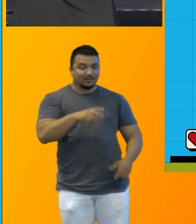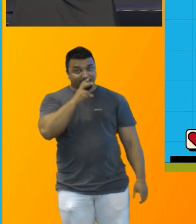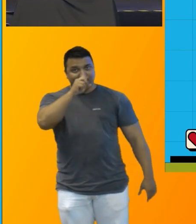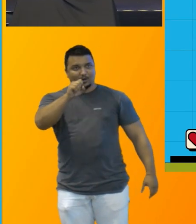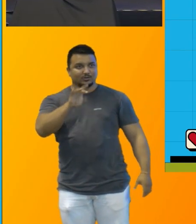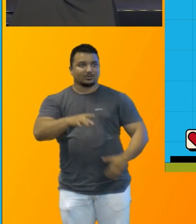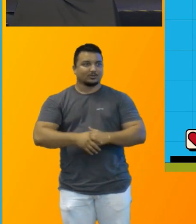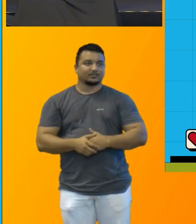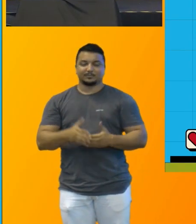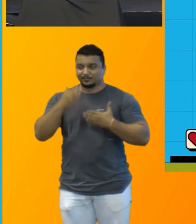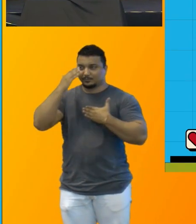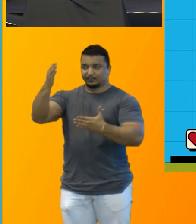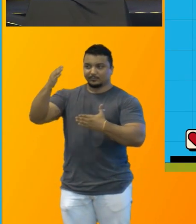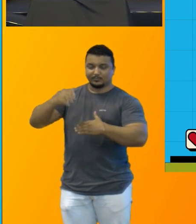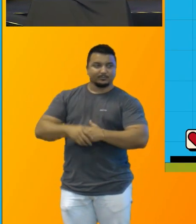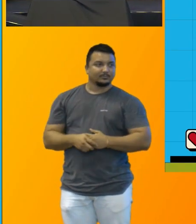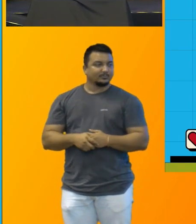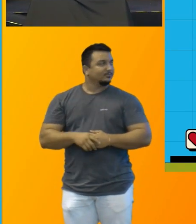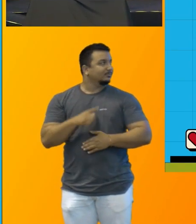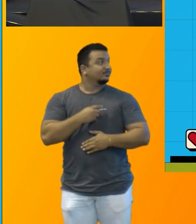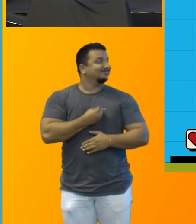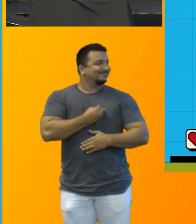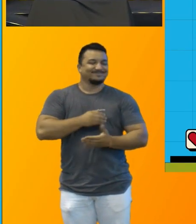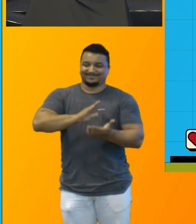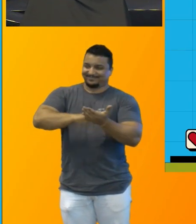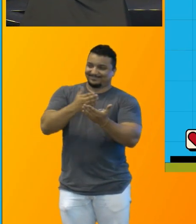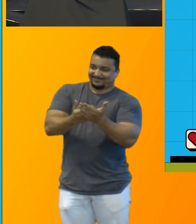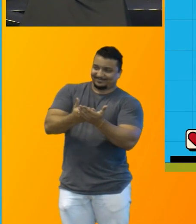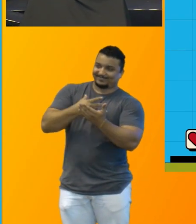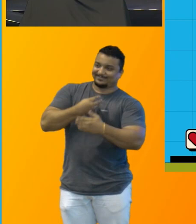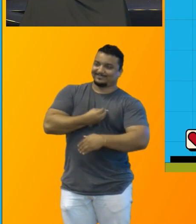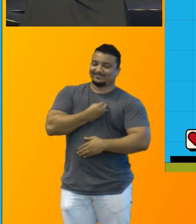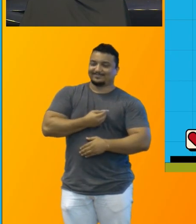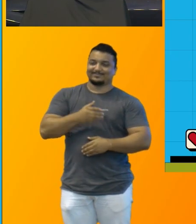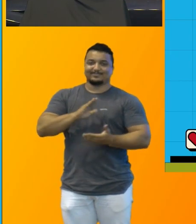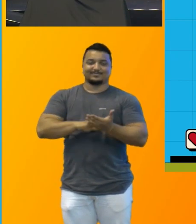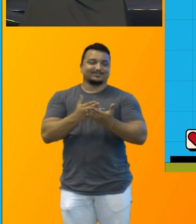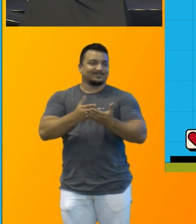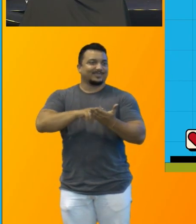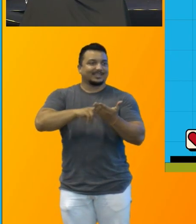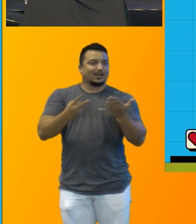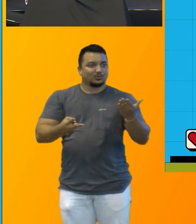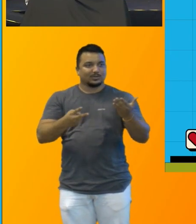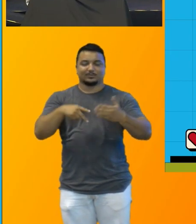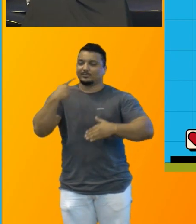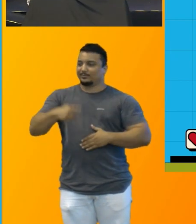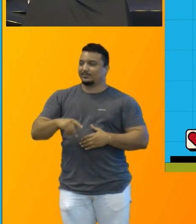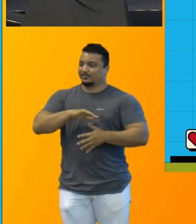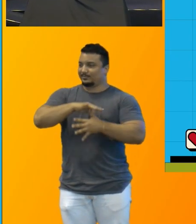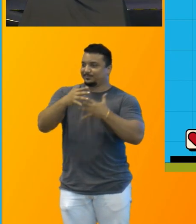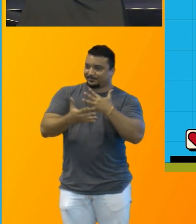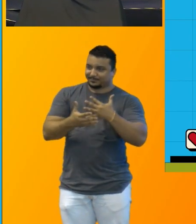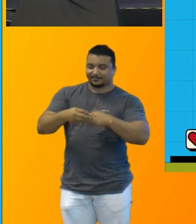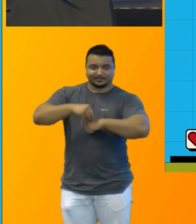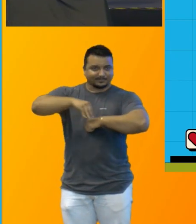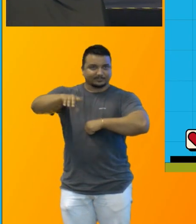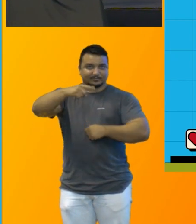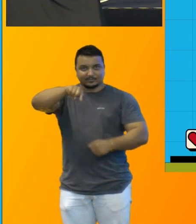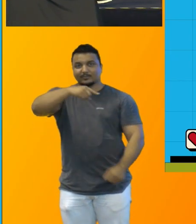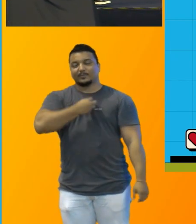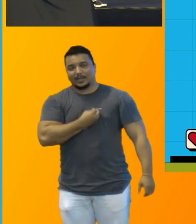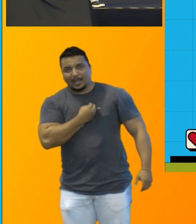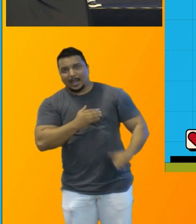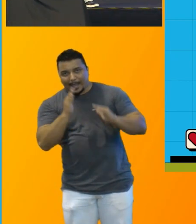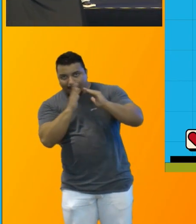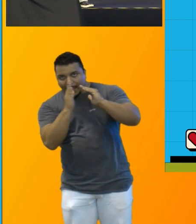né? Agradecer a sua presença aqui, fazendo todo o processo, então, né, de tradução em Libras, para você que está em casa, você